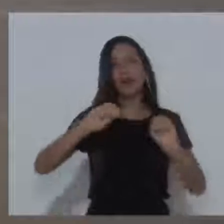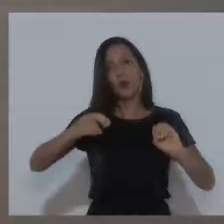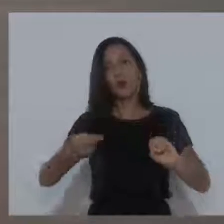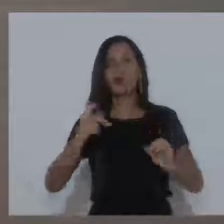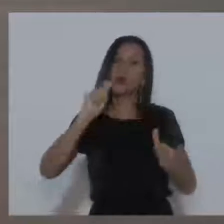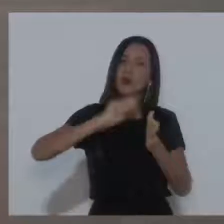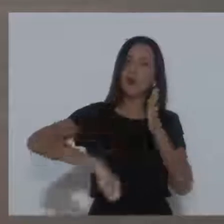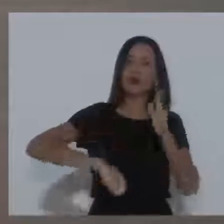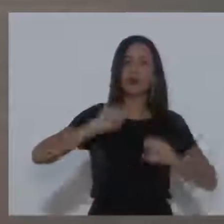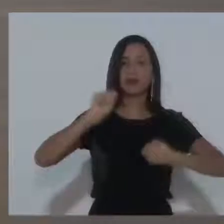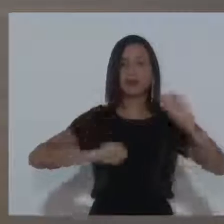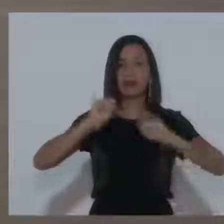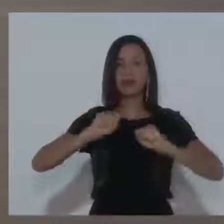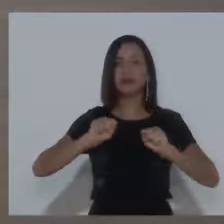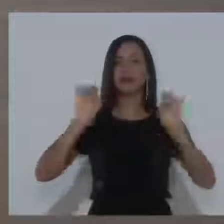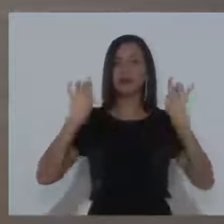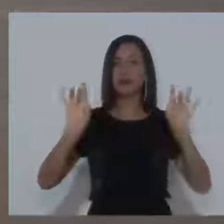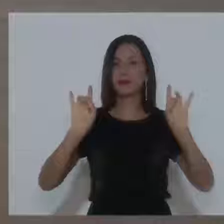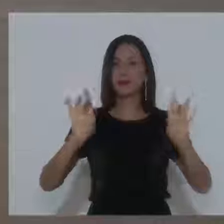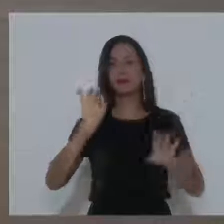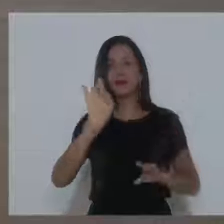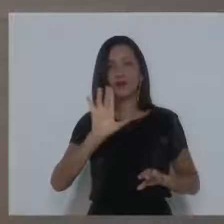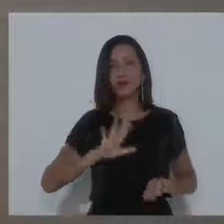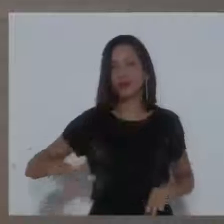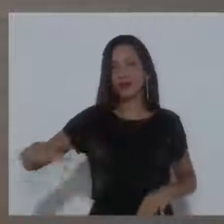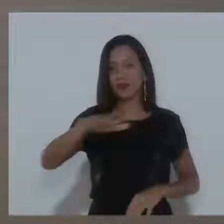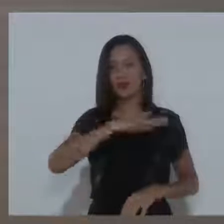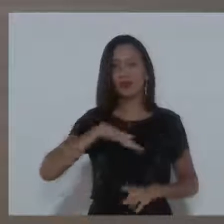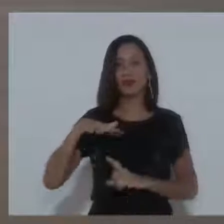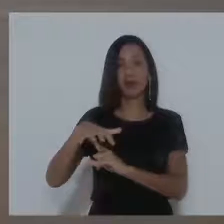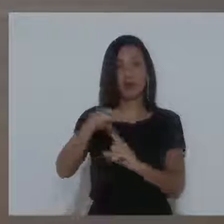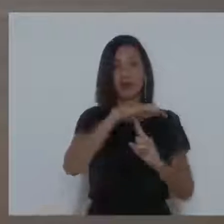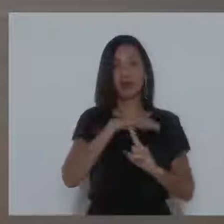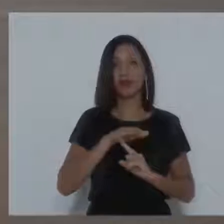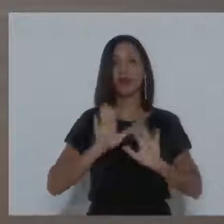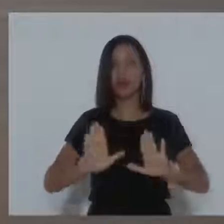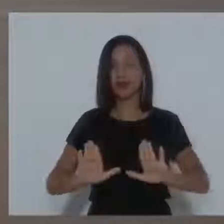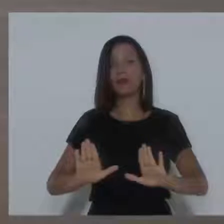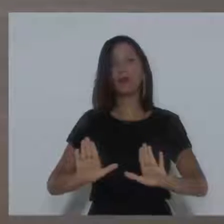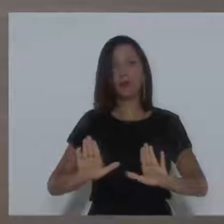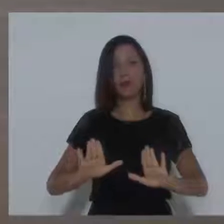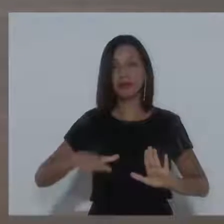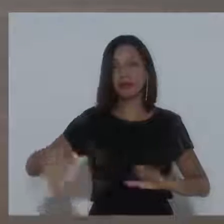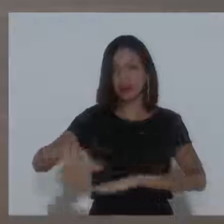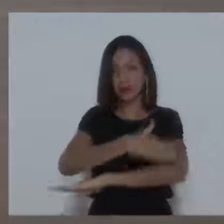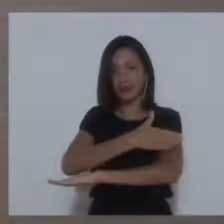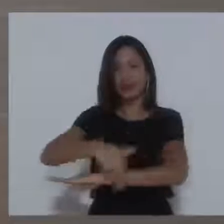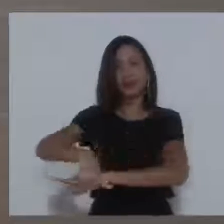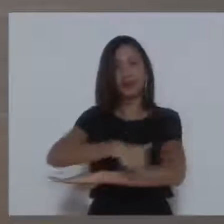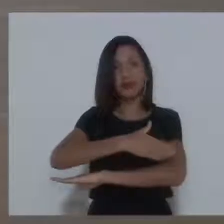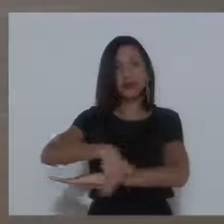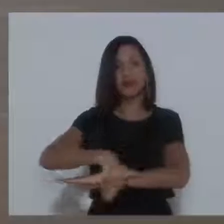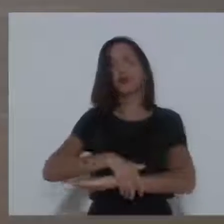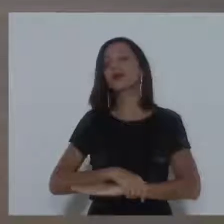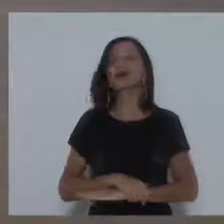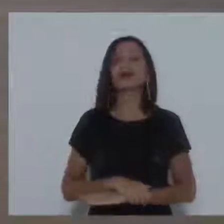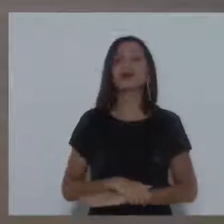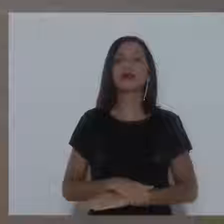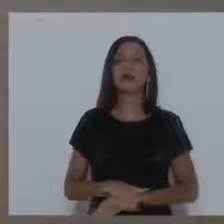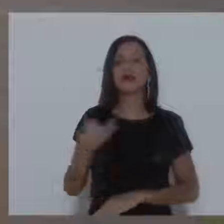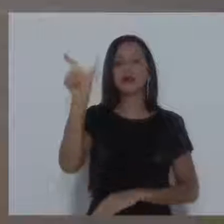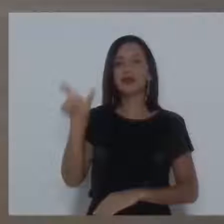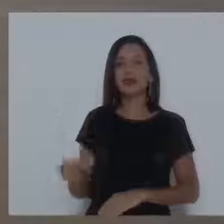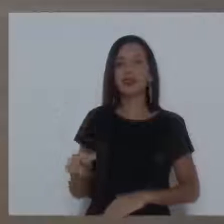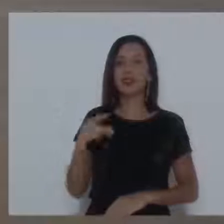empresa especializada para colocar não só nas praças, mas também nas ruas, né? Paulinho Palmeira também é outro vereador